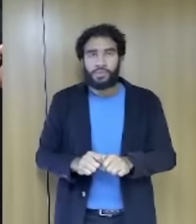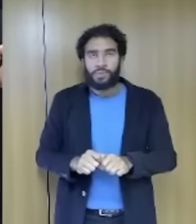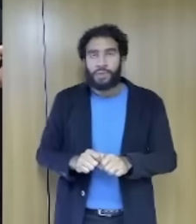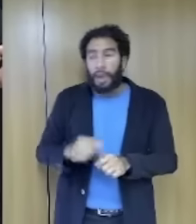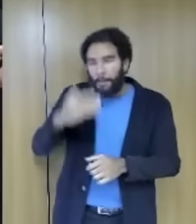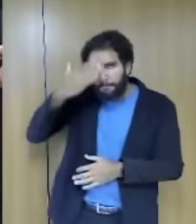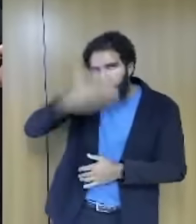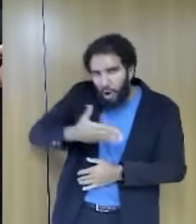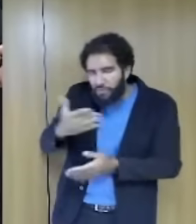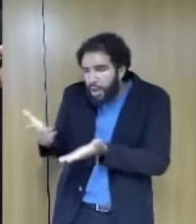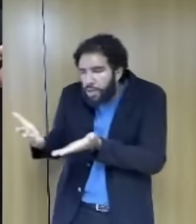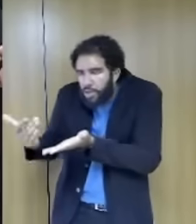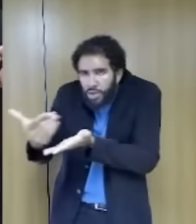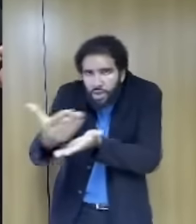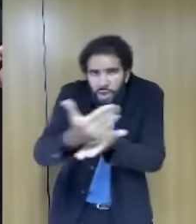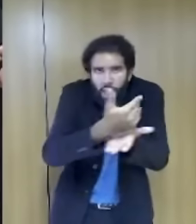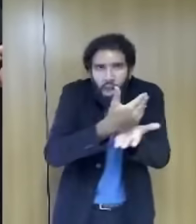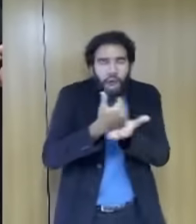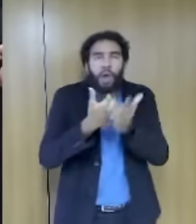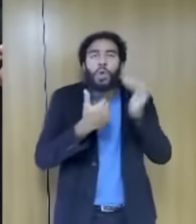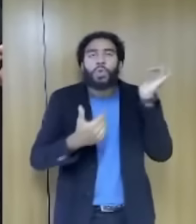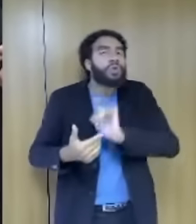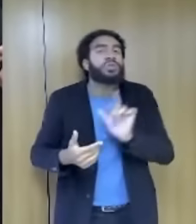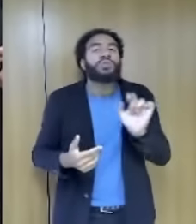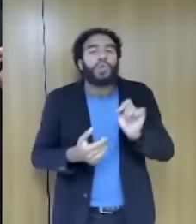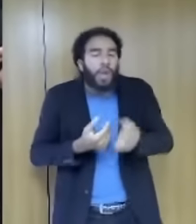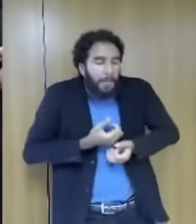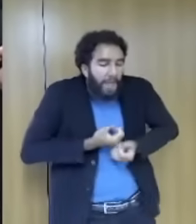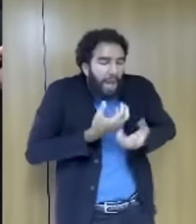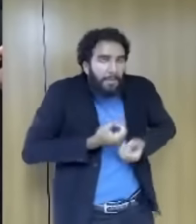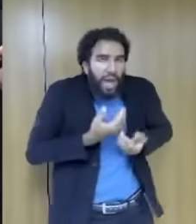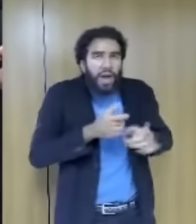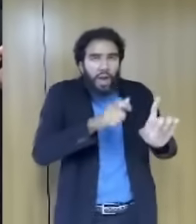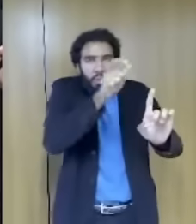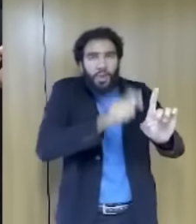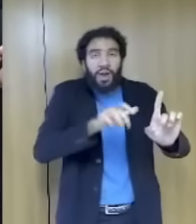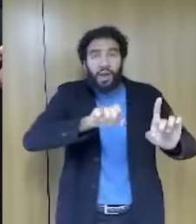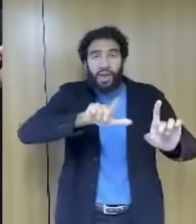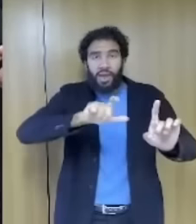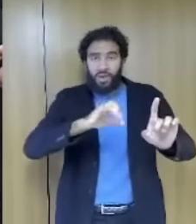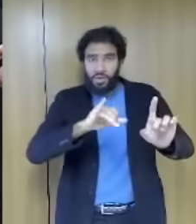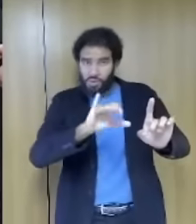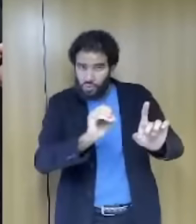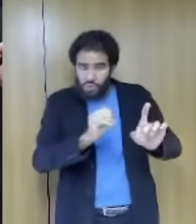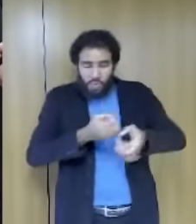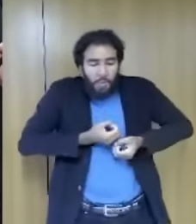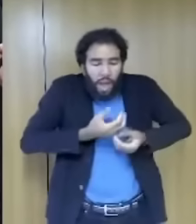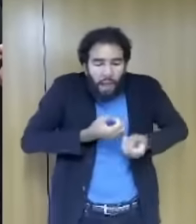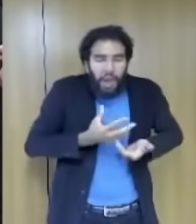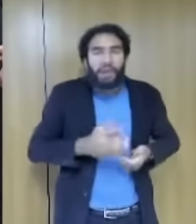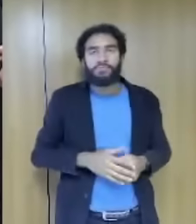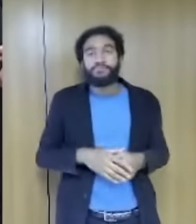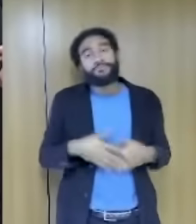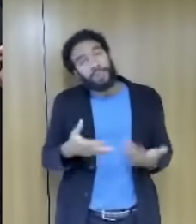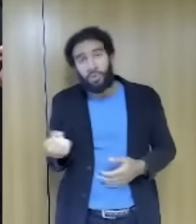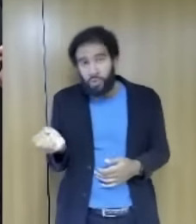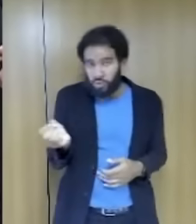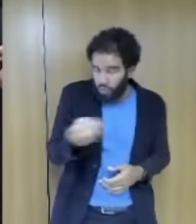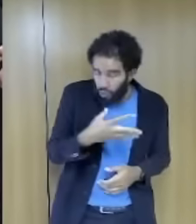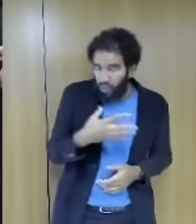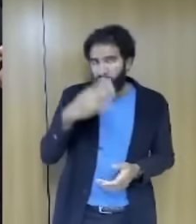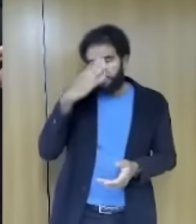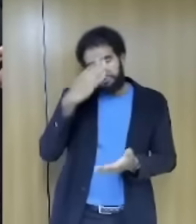provas, isso levou à delação premiada do senhor Elcio. Então, a grande novidade, eu